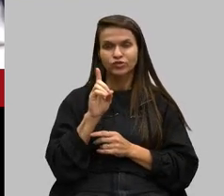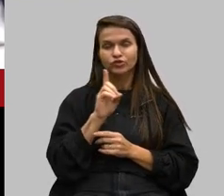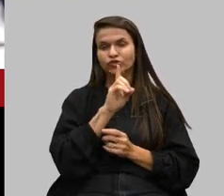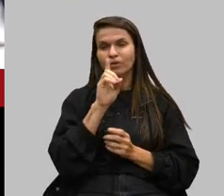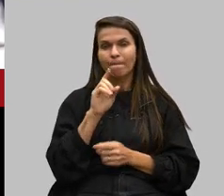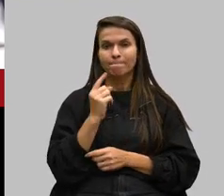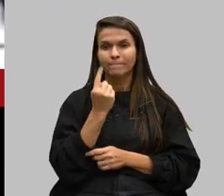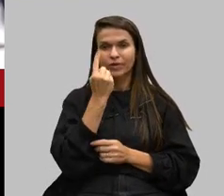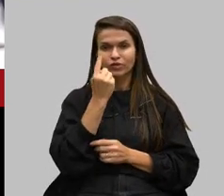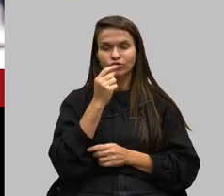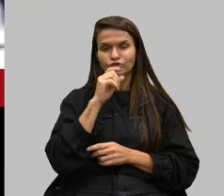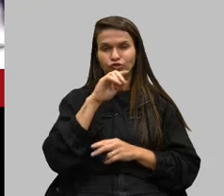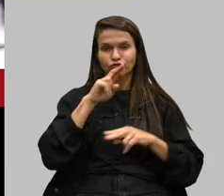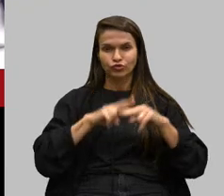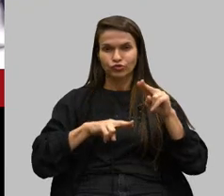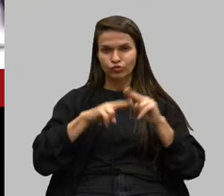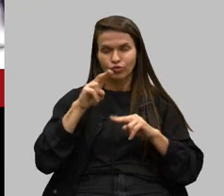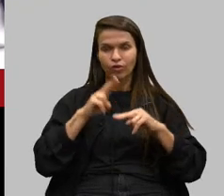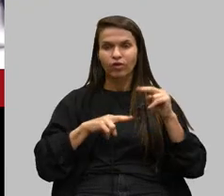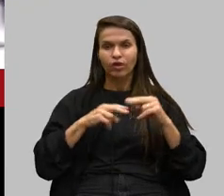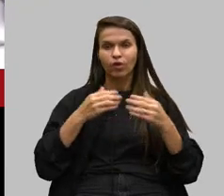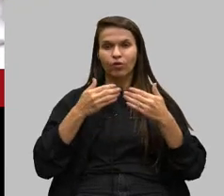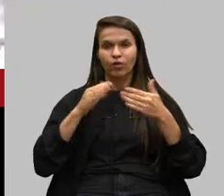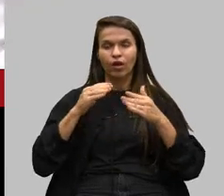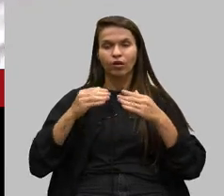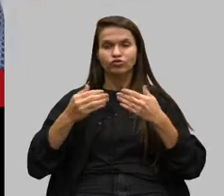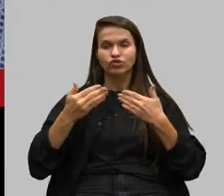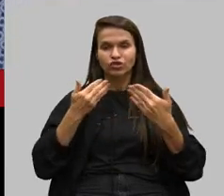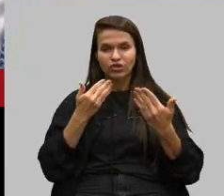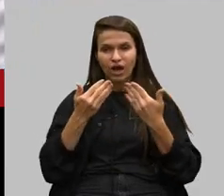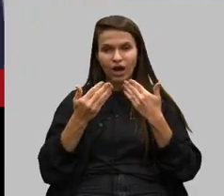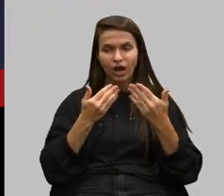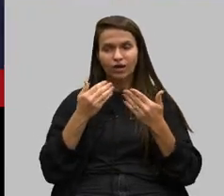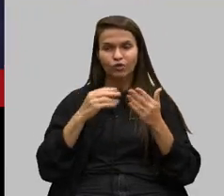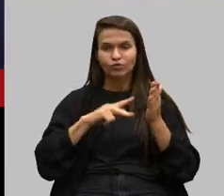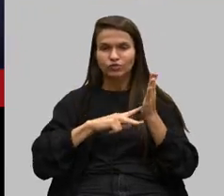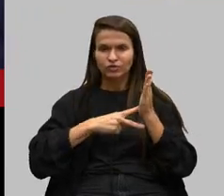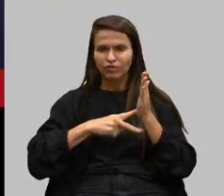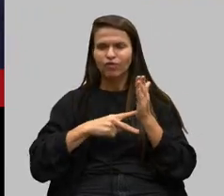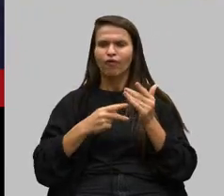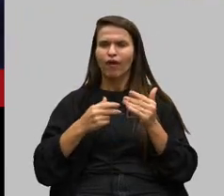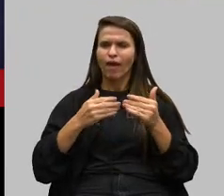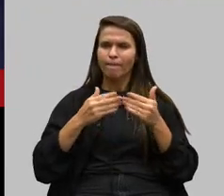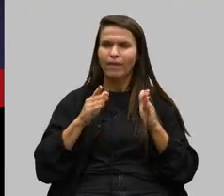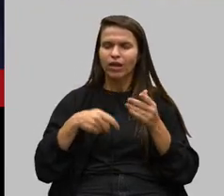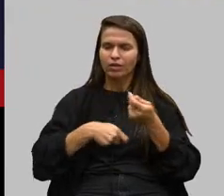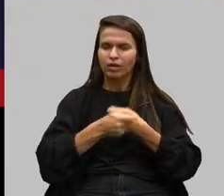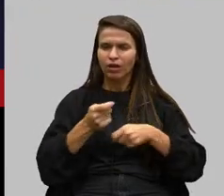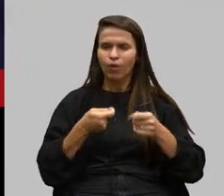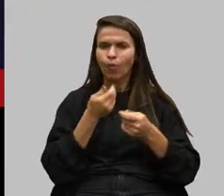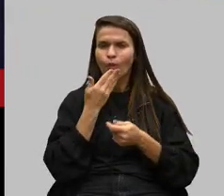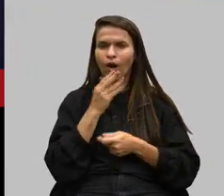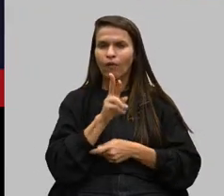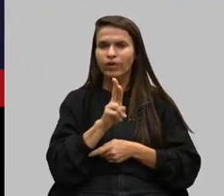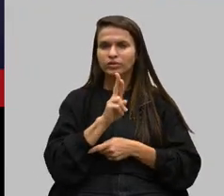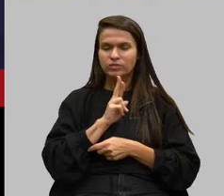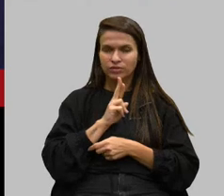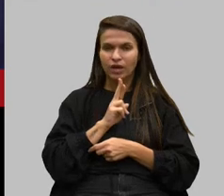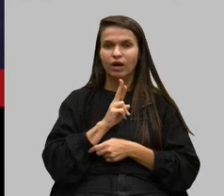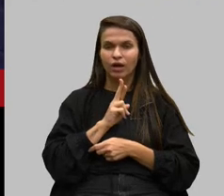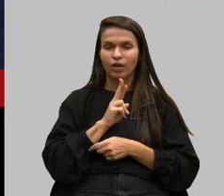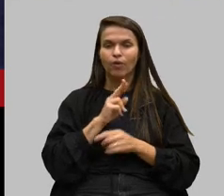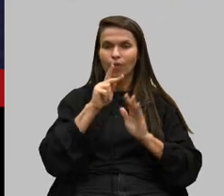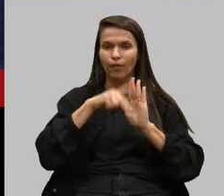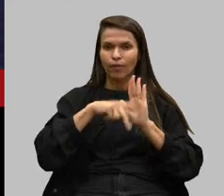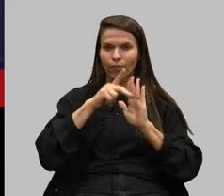providências para abertura do diálogo com o sindicato pergunto foi reaberta a negociação qual o resultado o plano de